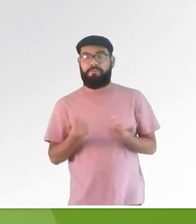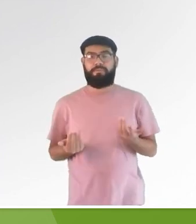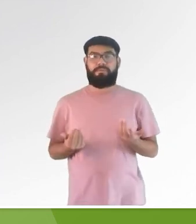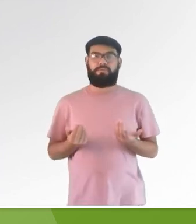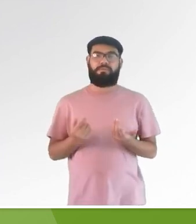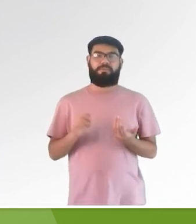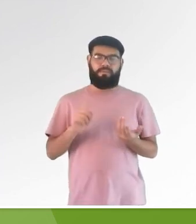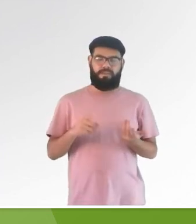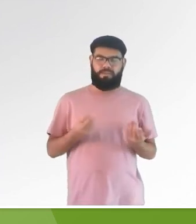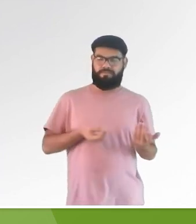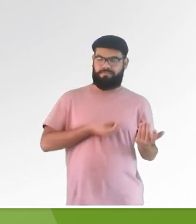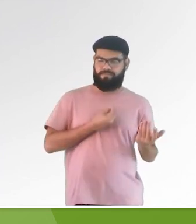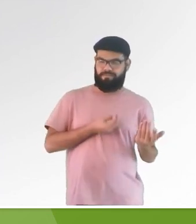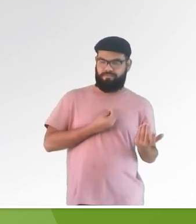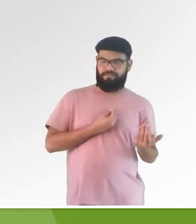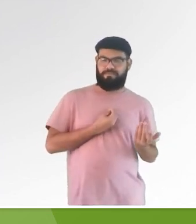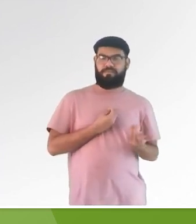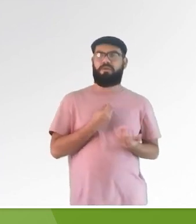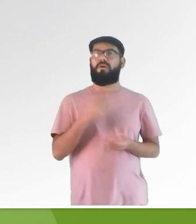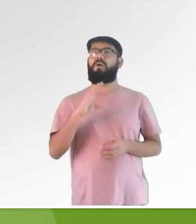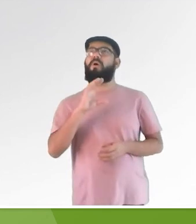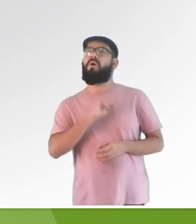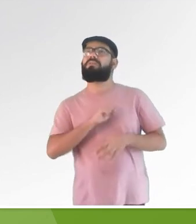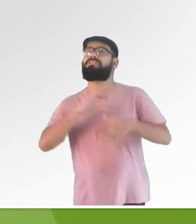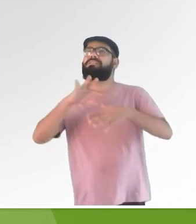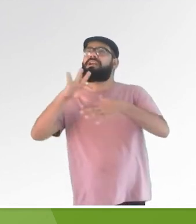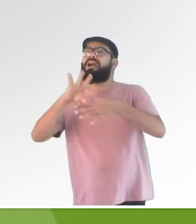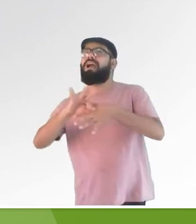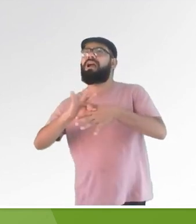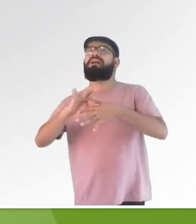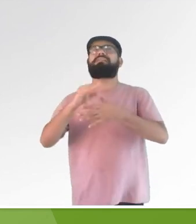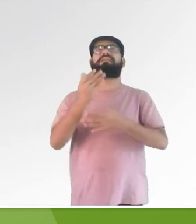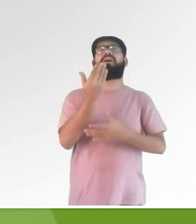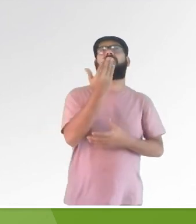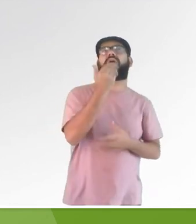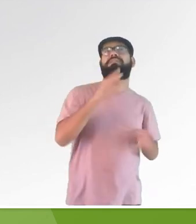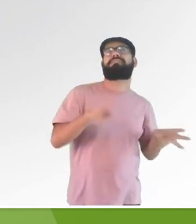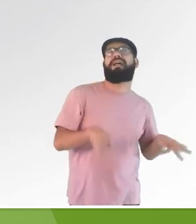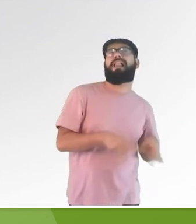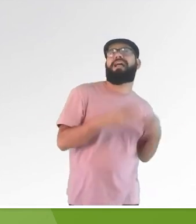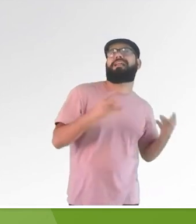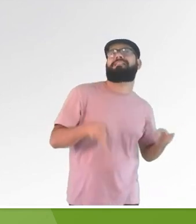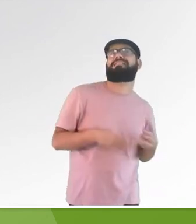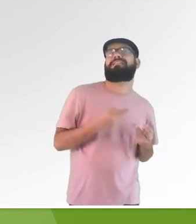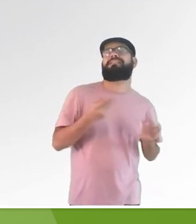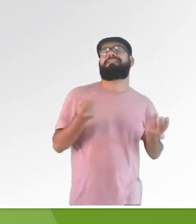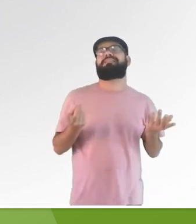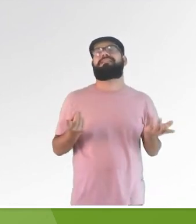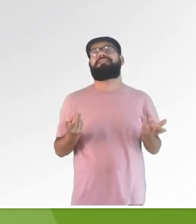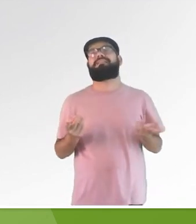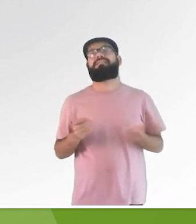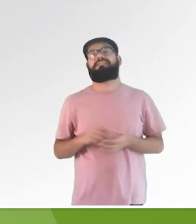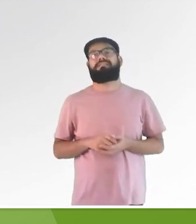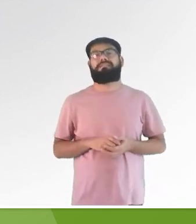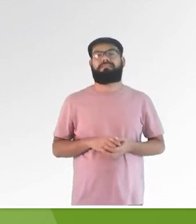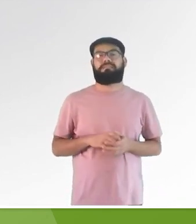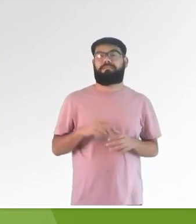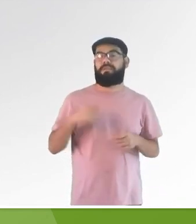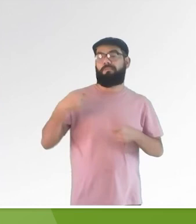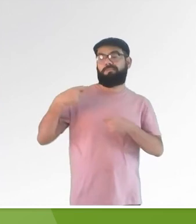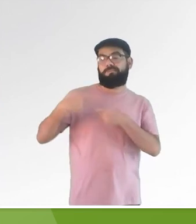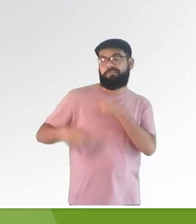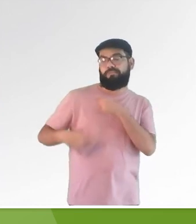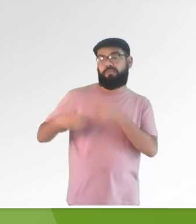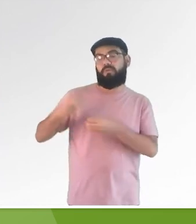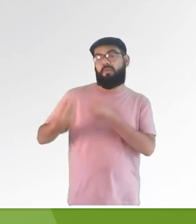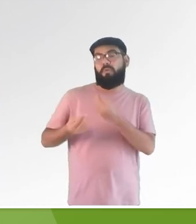é herbívoro, carnívoro, onívoro, né? Leve em consideração os hábitos reprodutivos. Então, ao